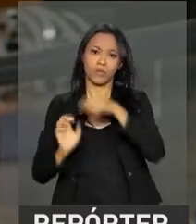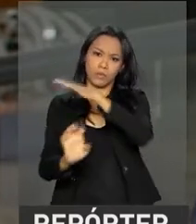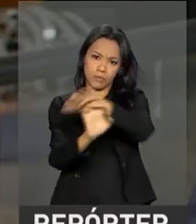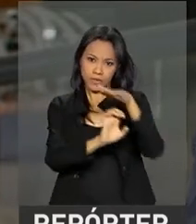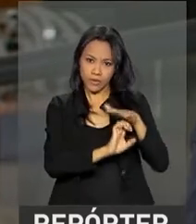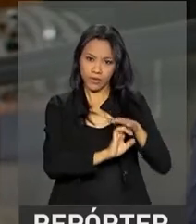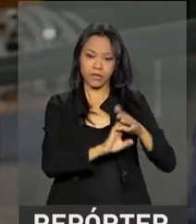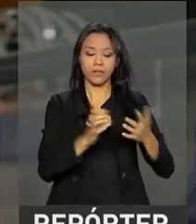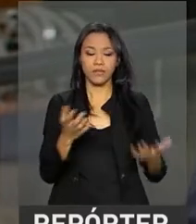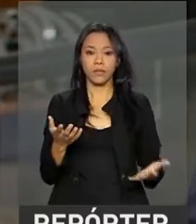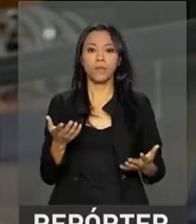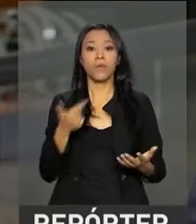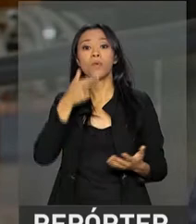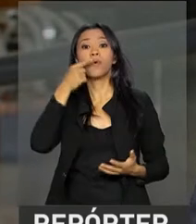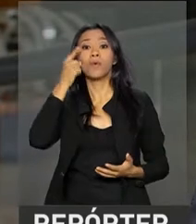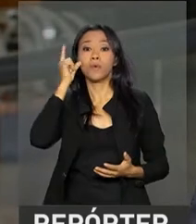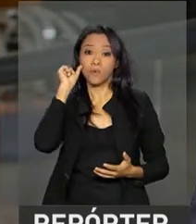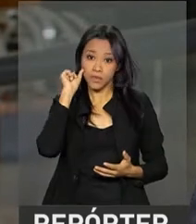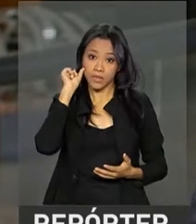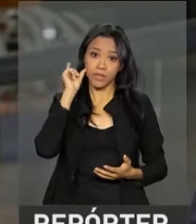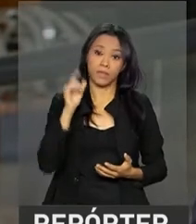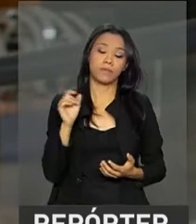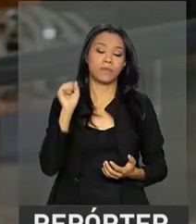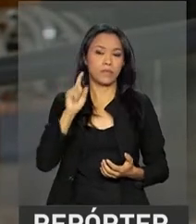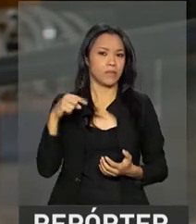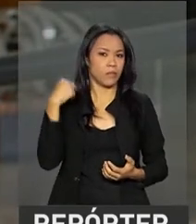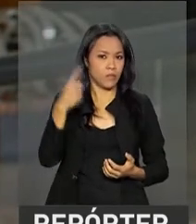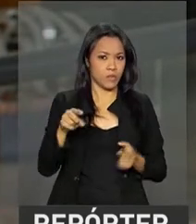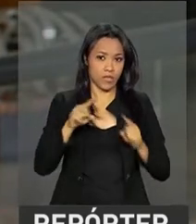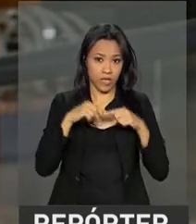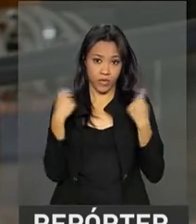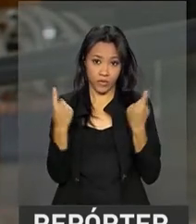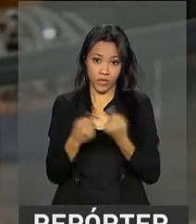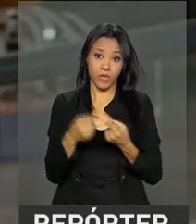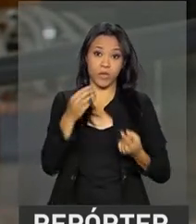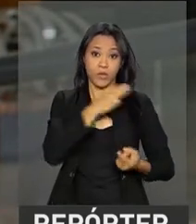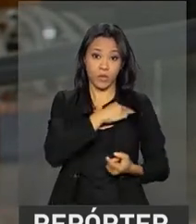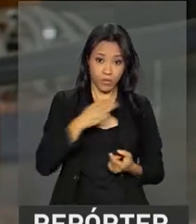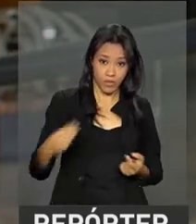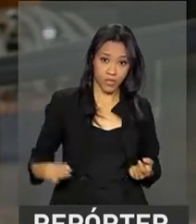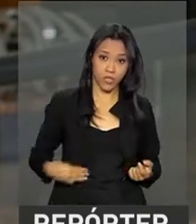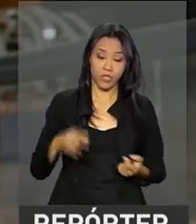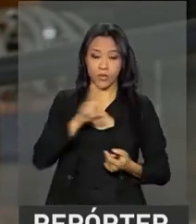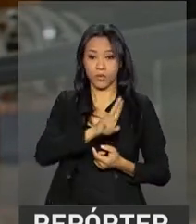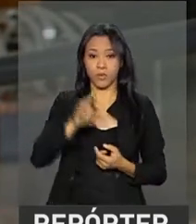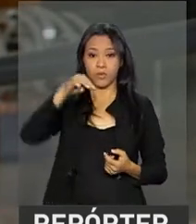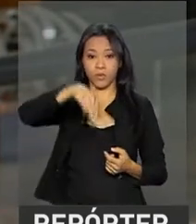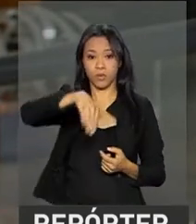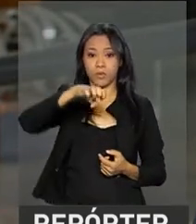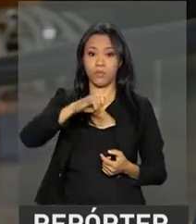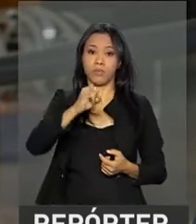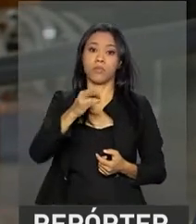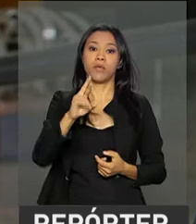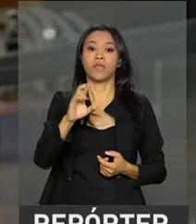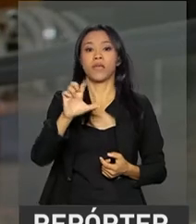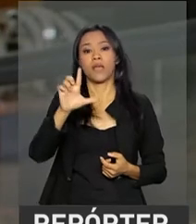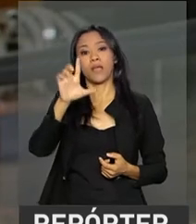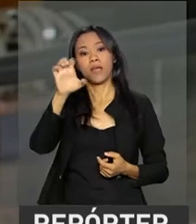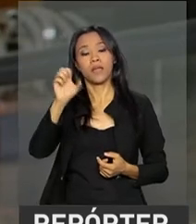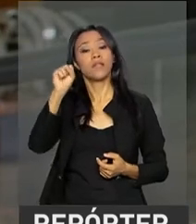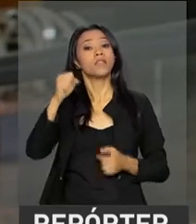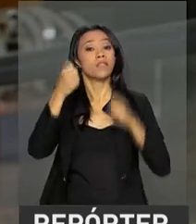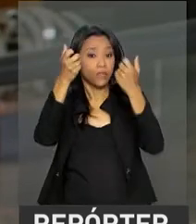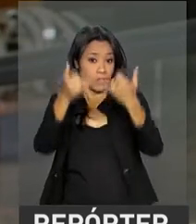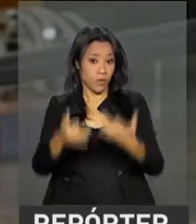Bom, ainda ontem, após uma reunião, o ministro Henrique Meirelles comentou os dados do relatório do